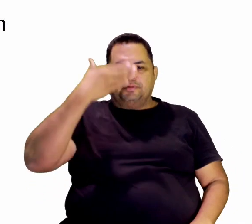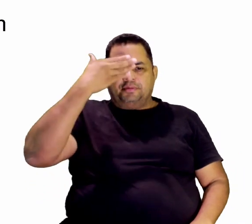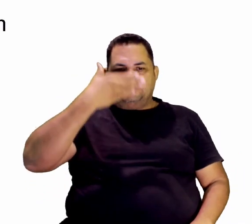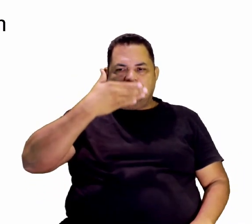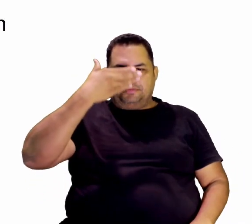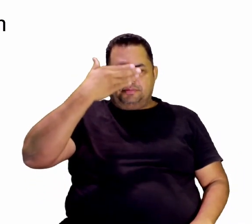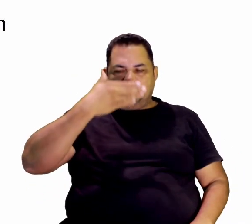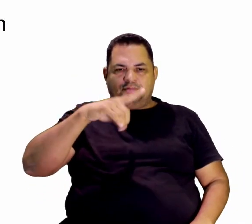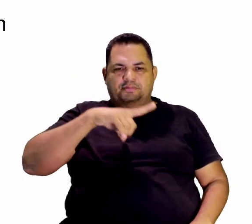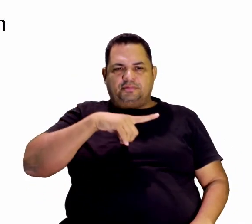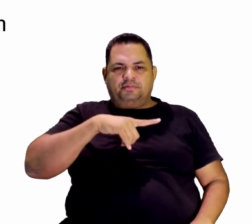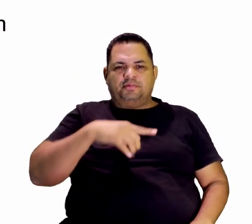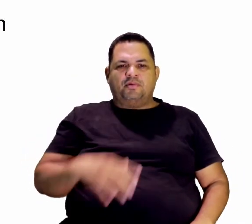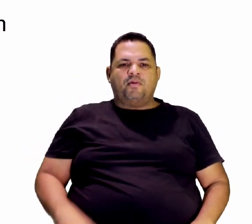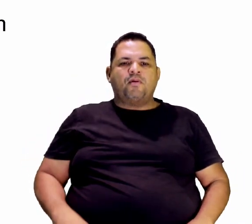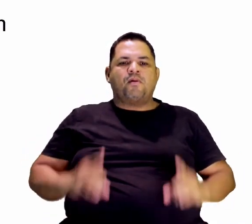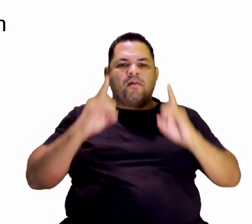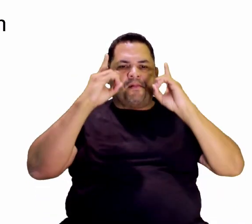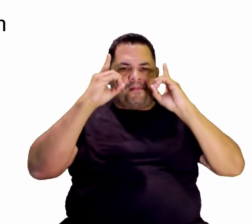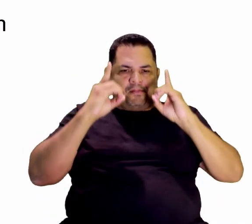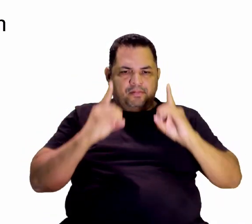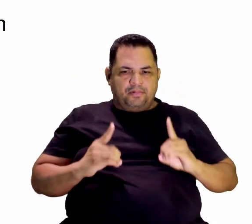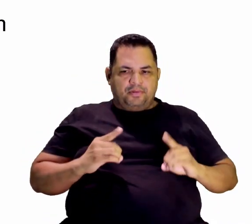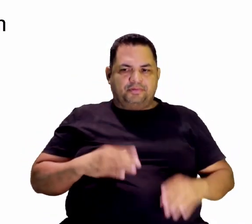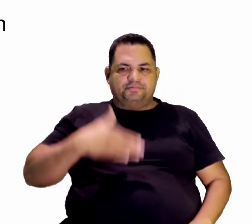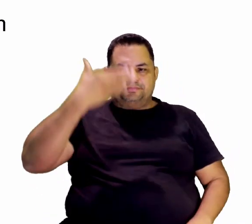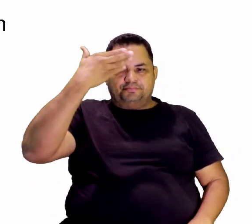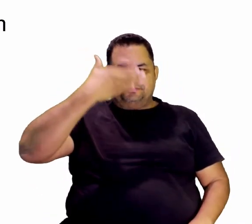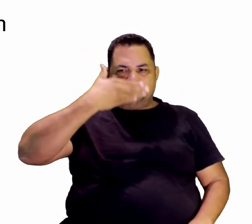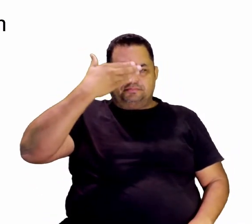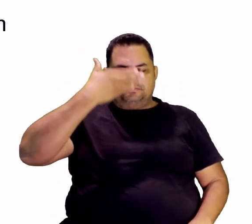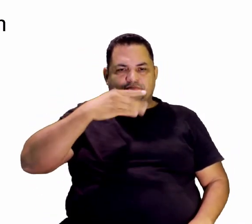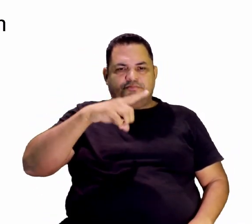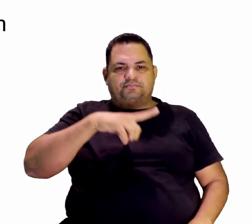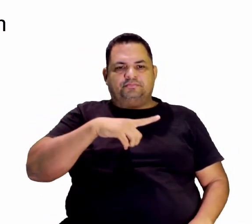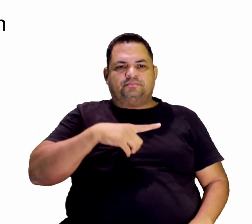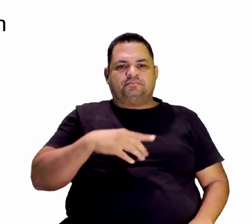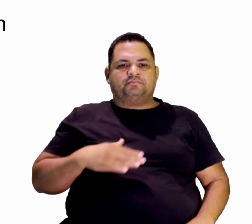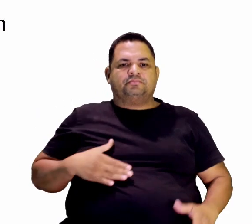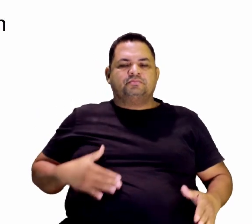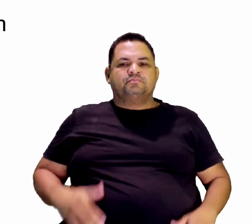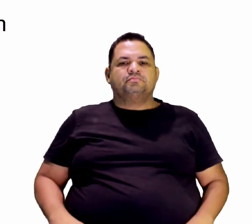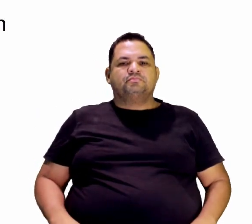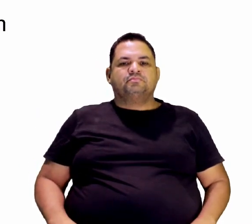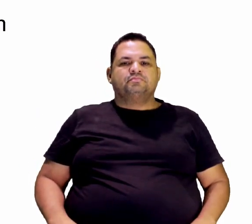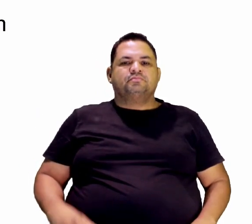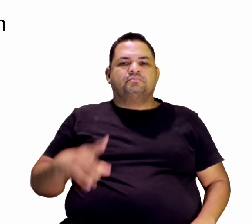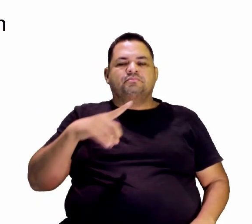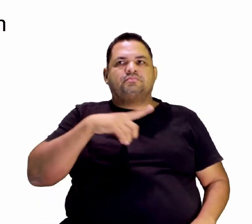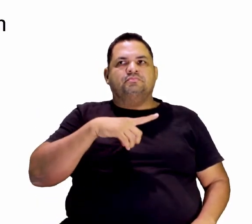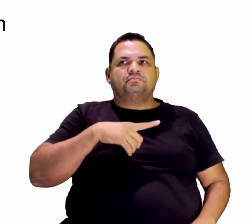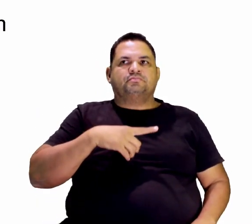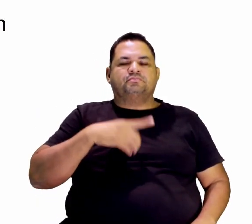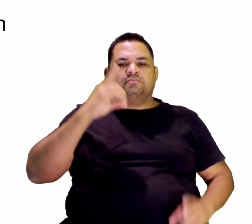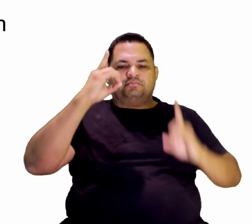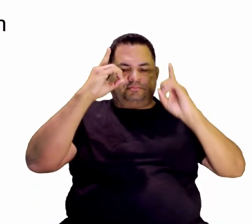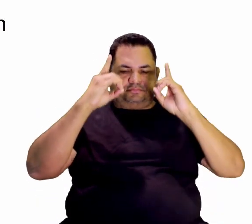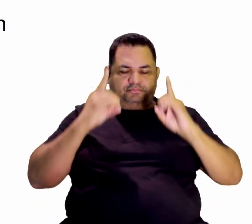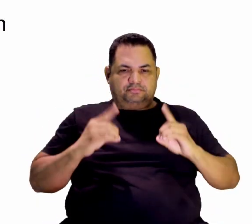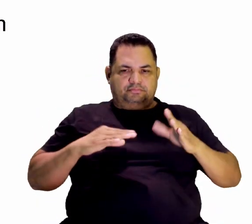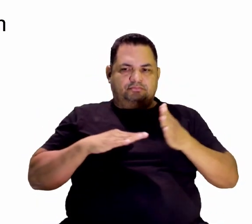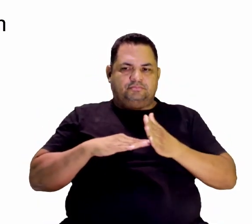segundos para efetuar o seu ataque, o qual termina quando a bola é lançada e toca no cesto pelo menos.